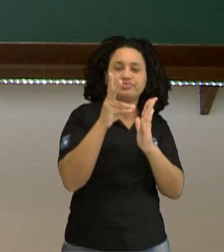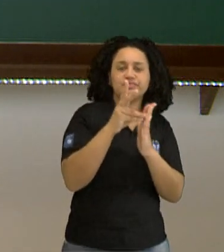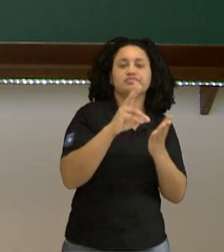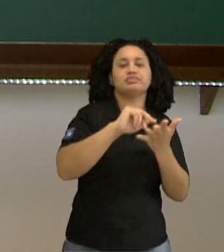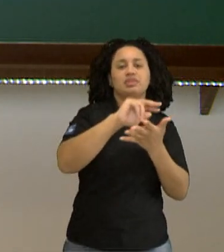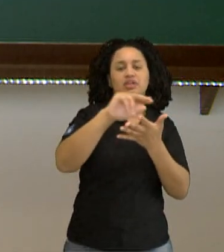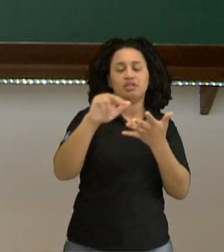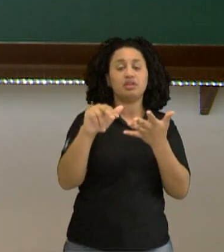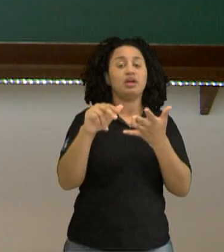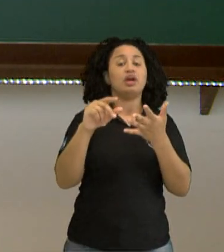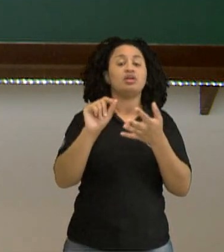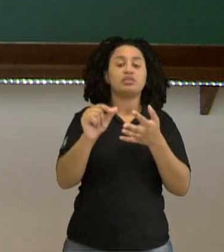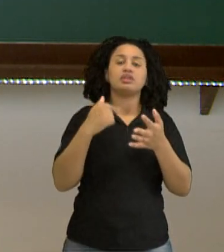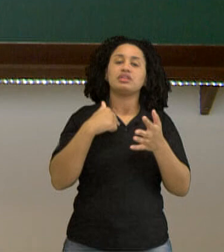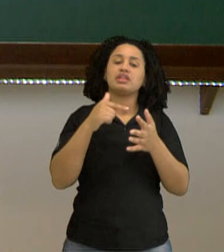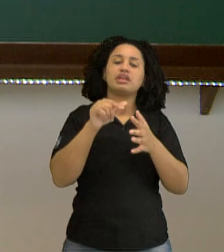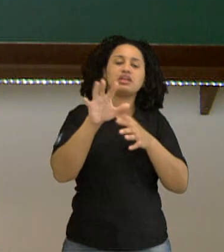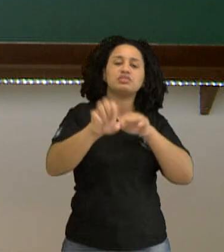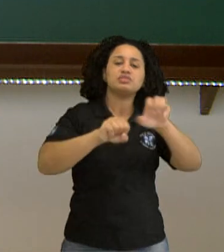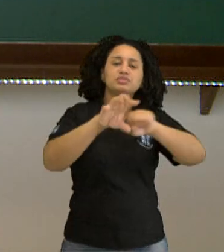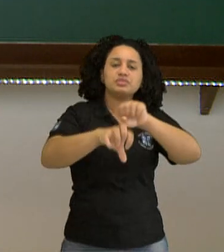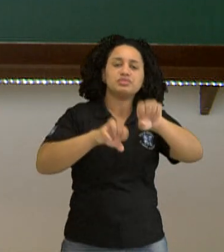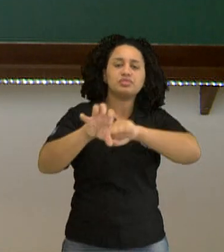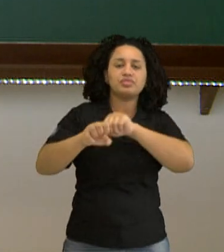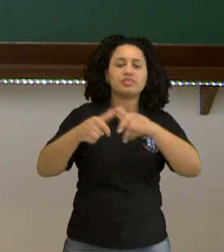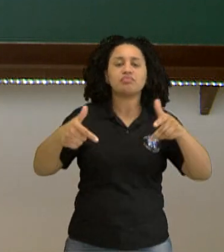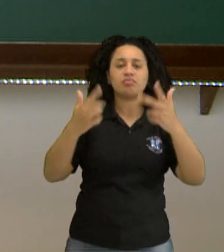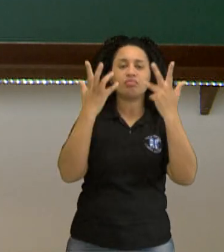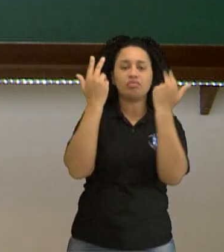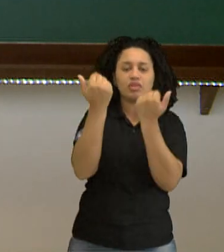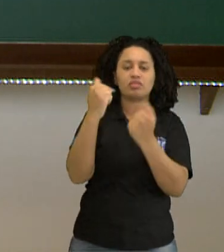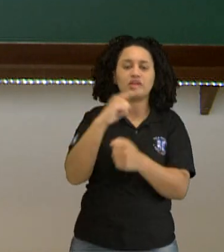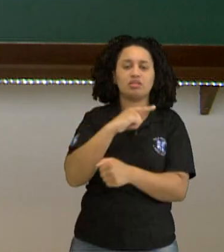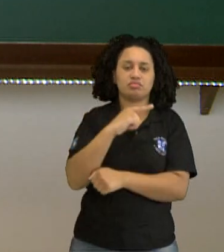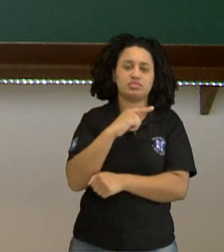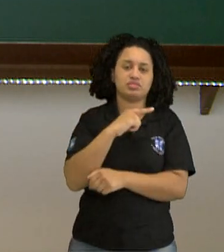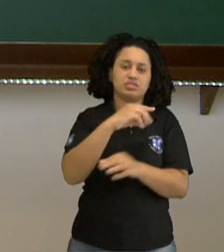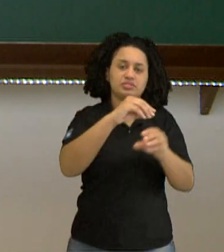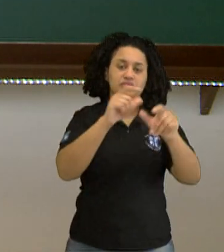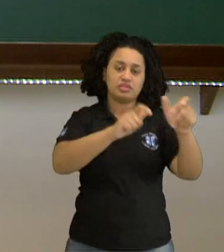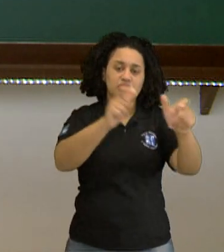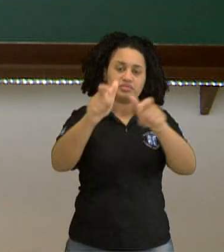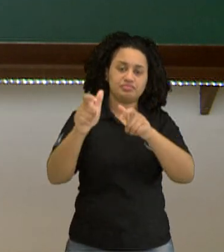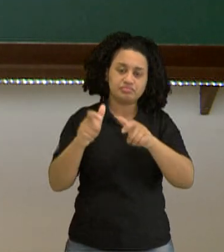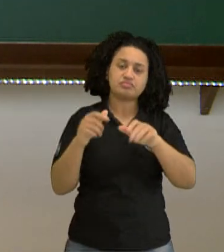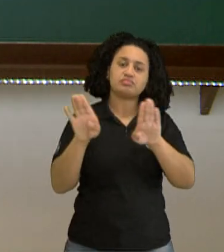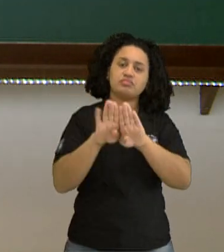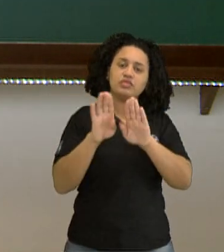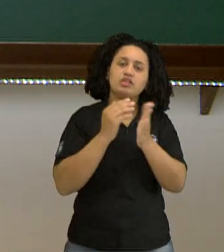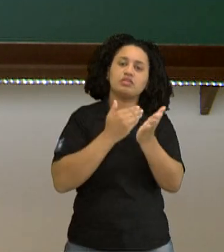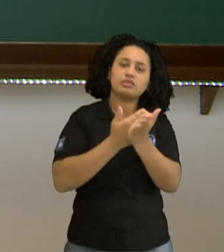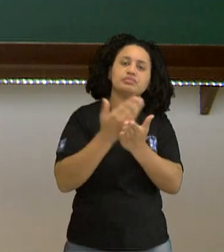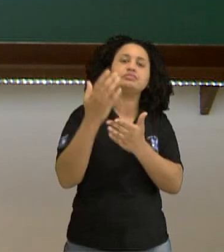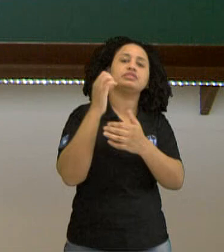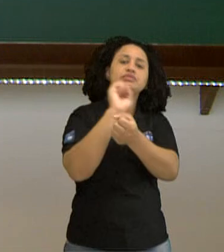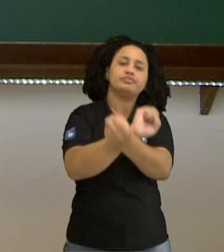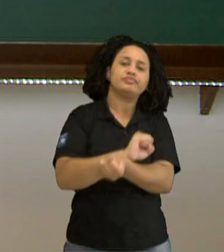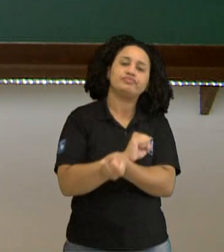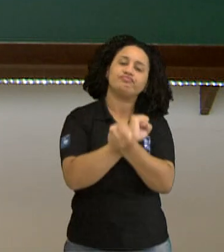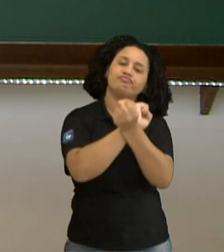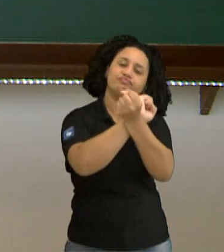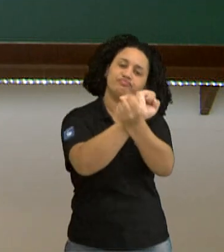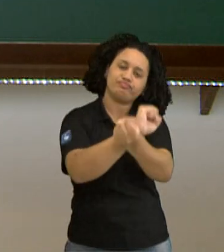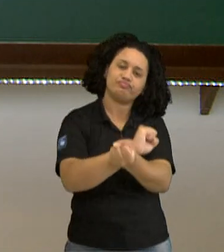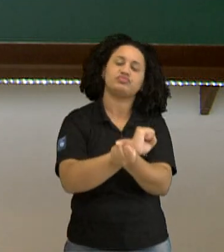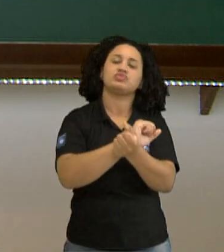da exploração, da expropriação dos recursos naturais, da indicação do trabalho escravo, todas essas